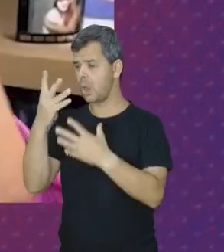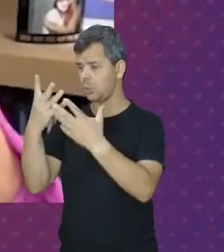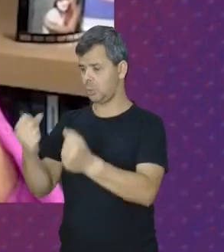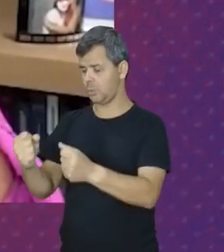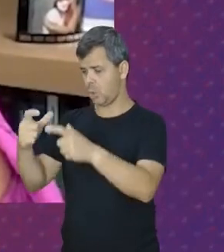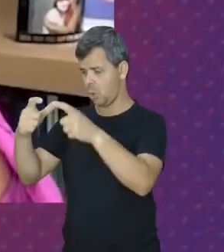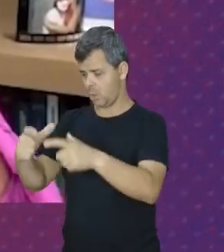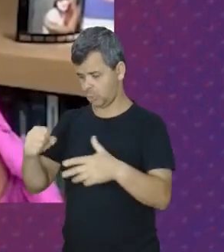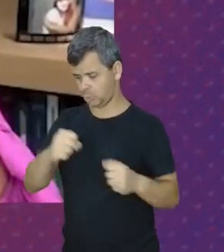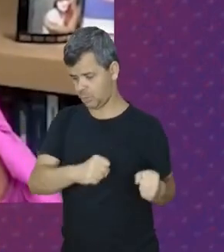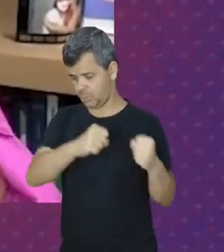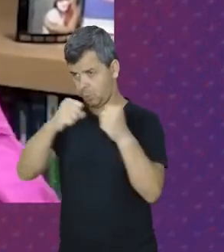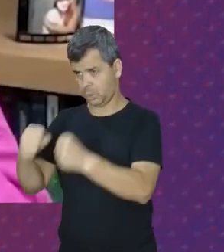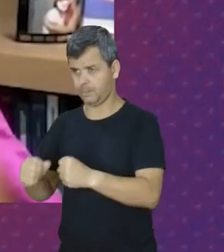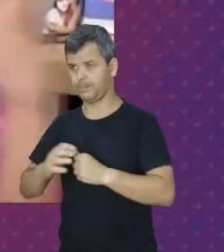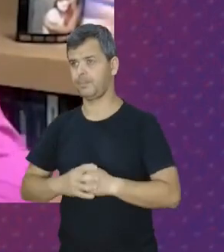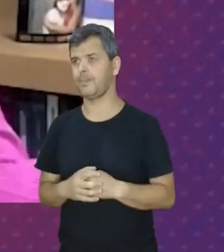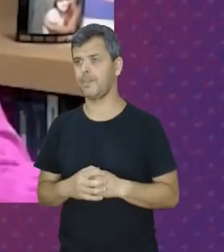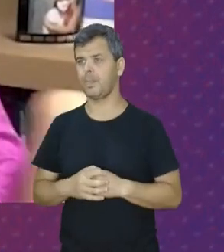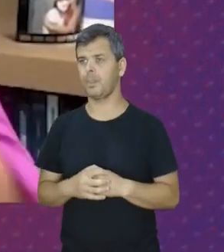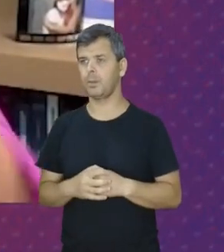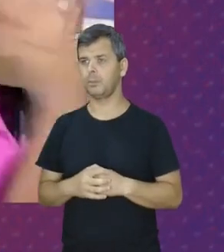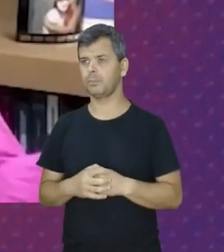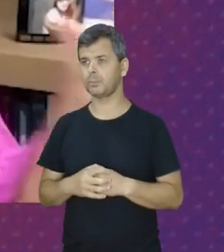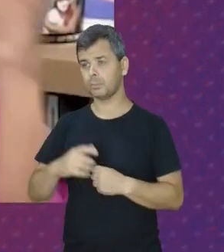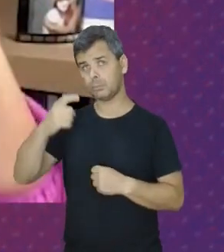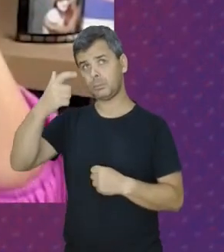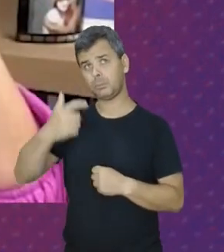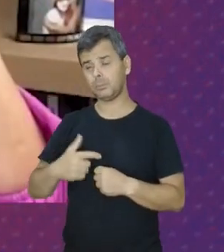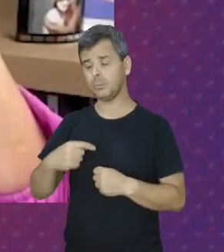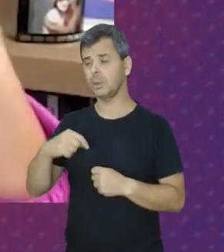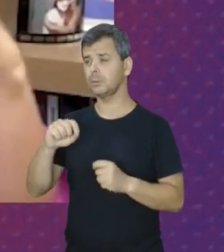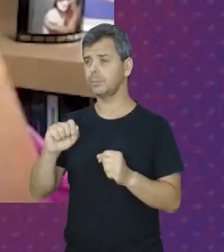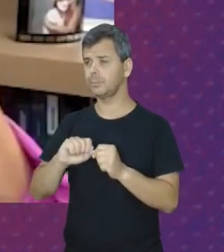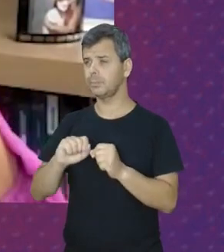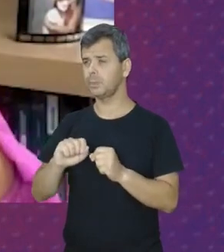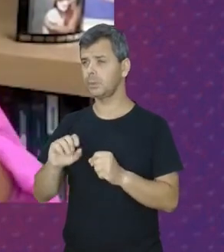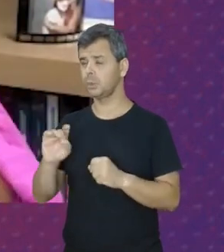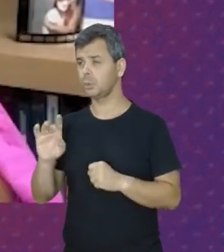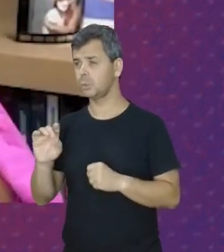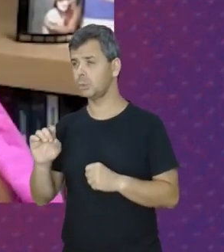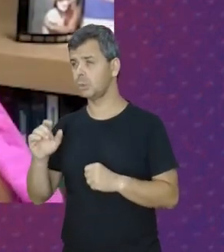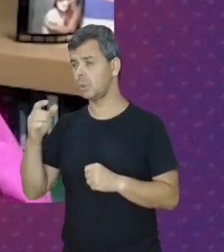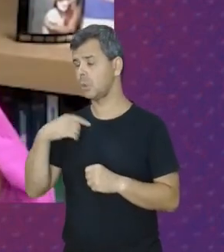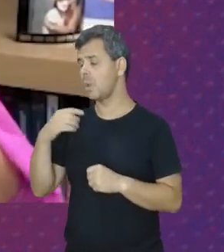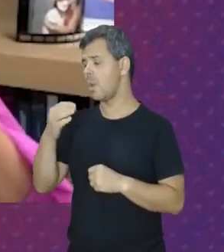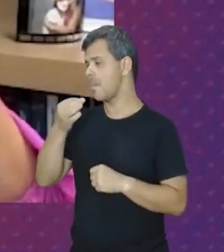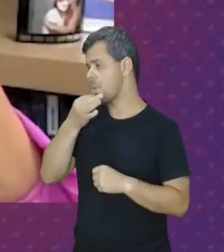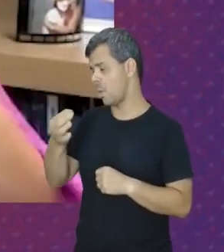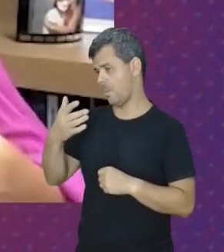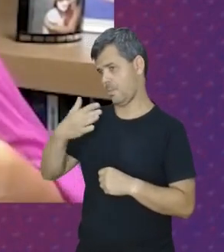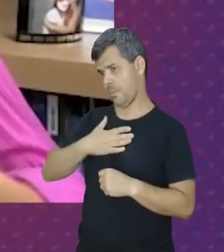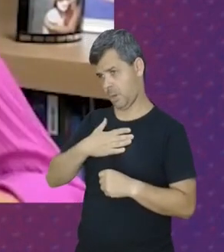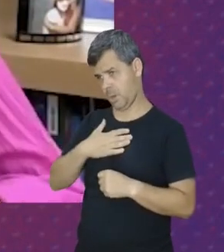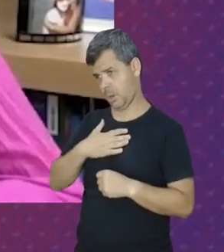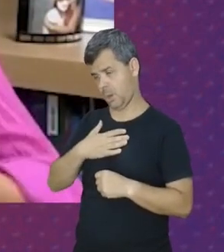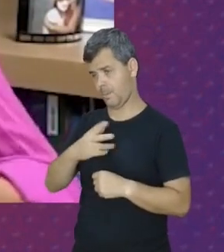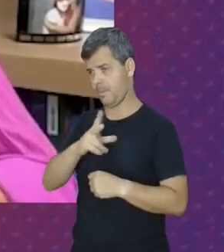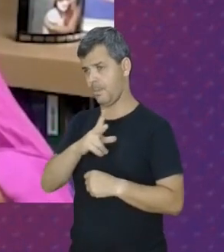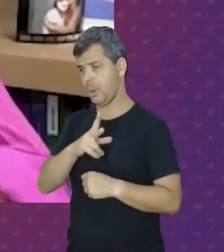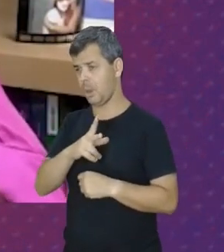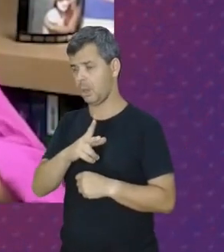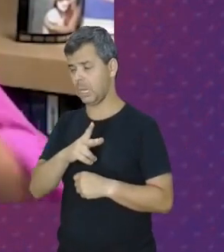um espaço de poder. E eu poderia estar falando apenas do meu depoimento. Cada